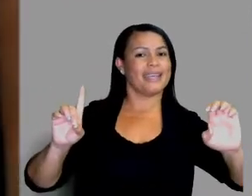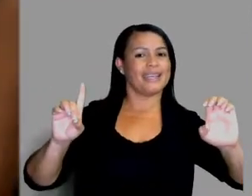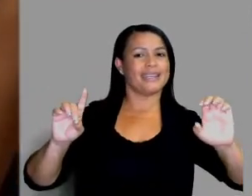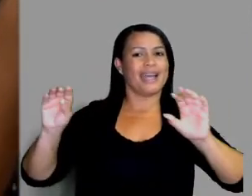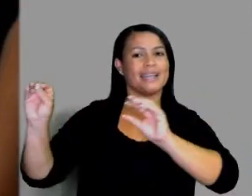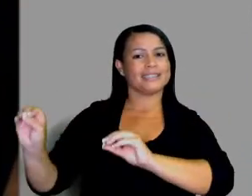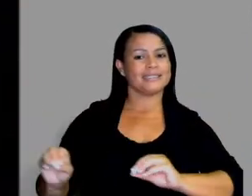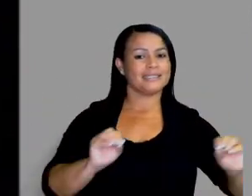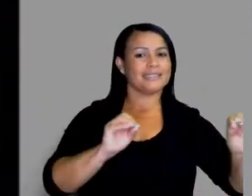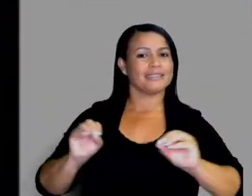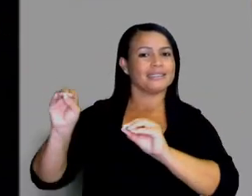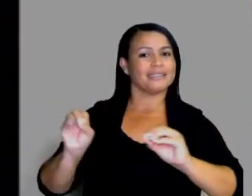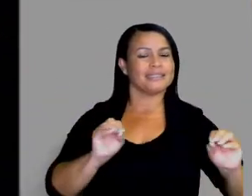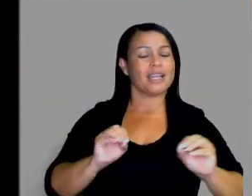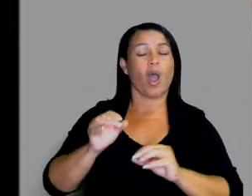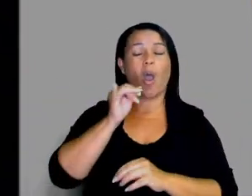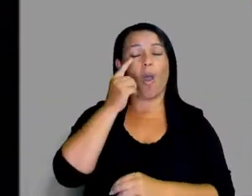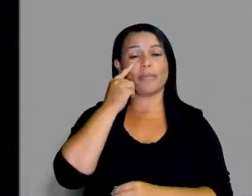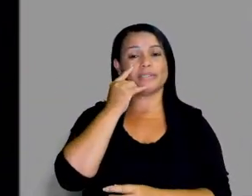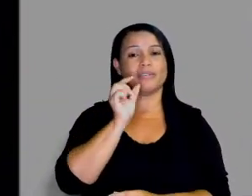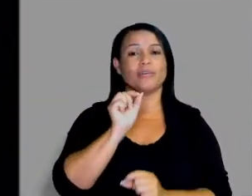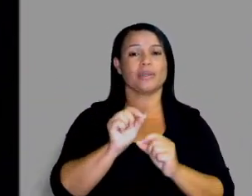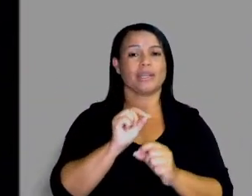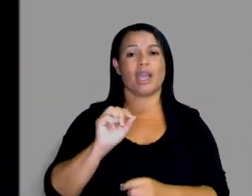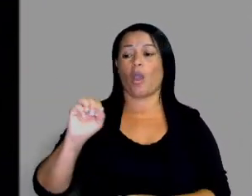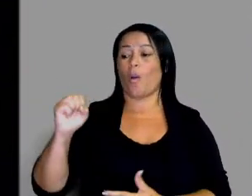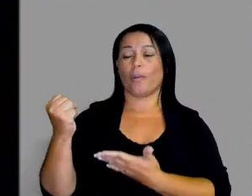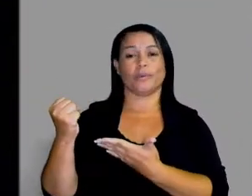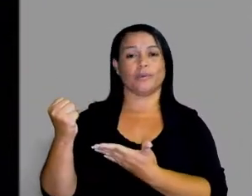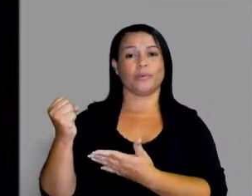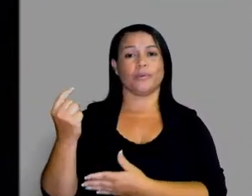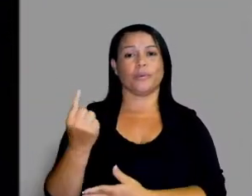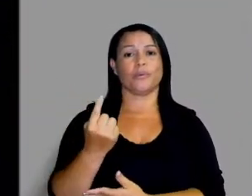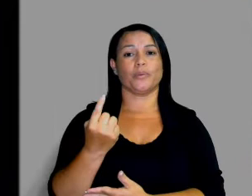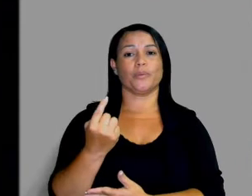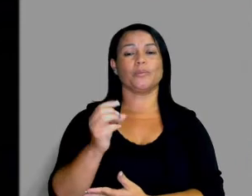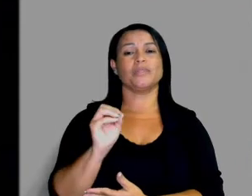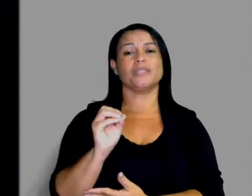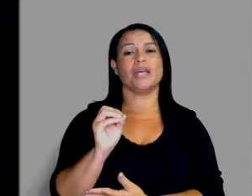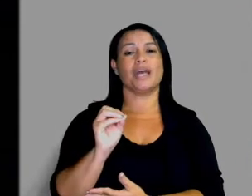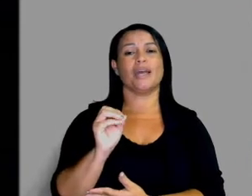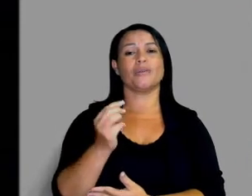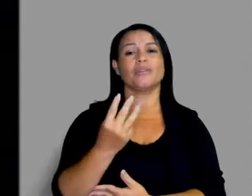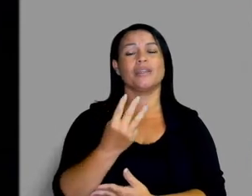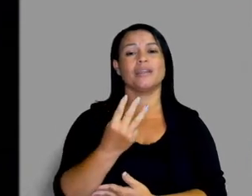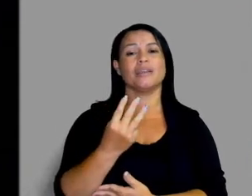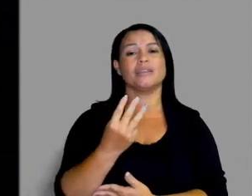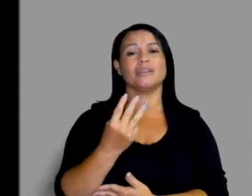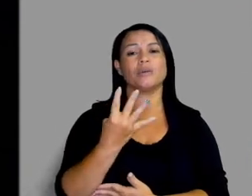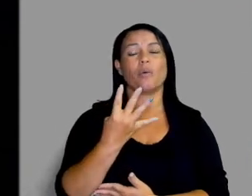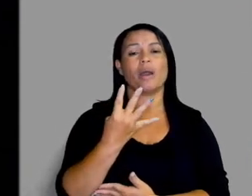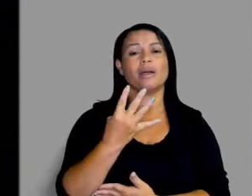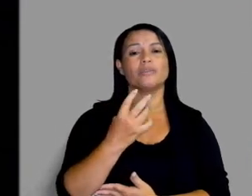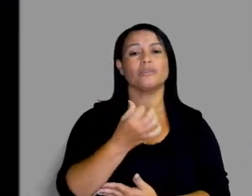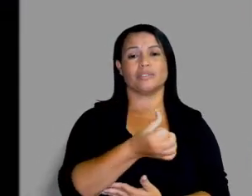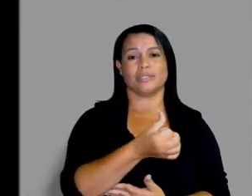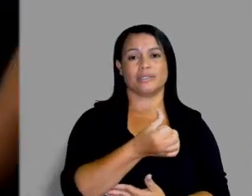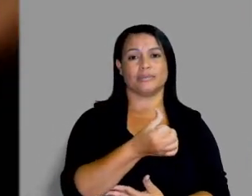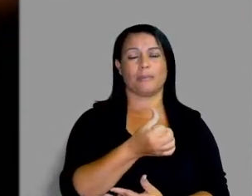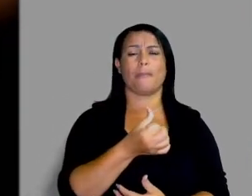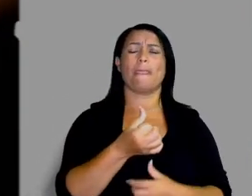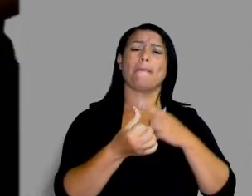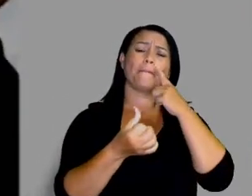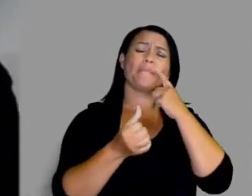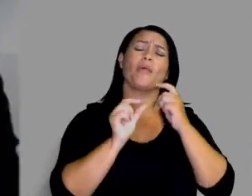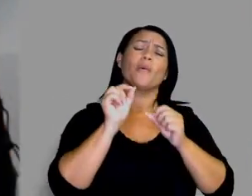esquerda. Aqui eu tenho, ó, 8, 1, 0, 3, 4, 6.